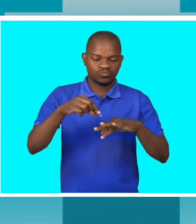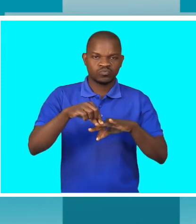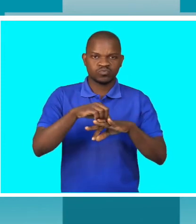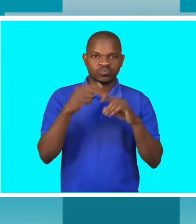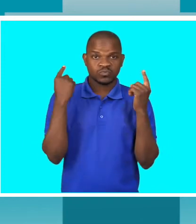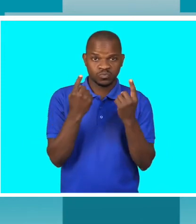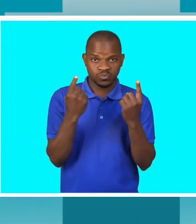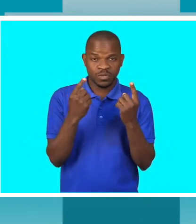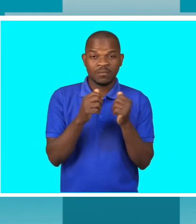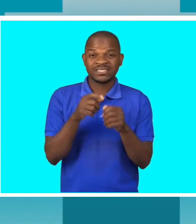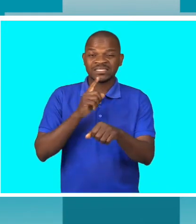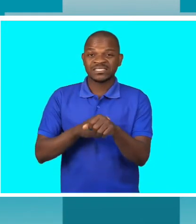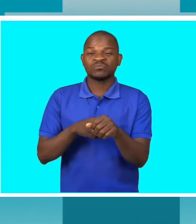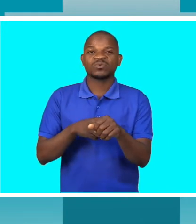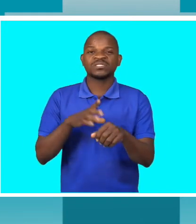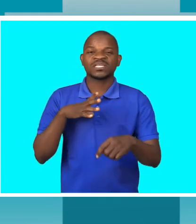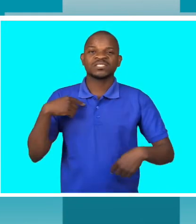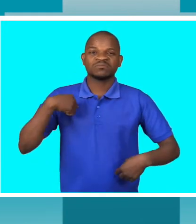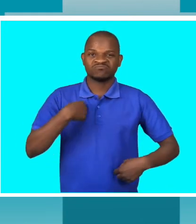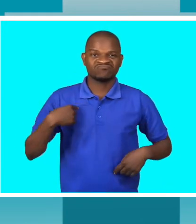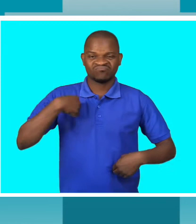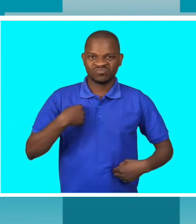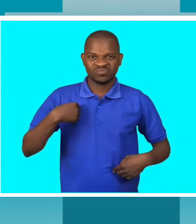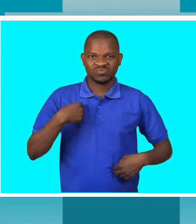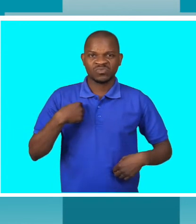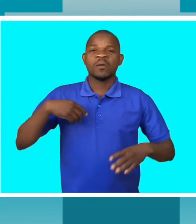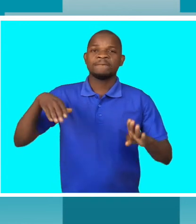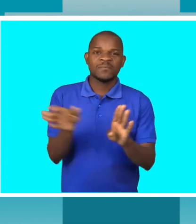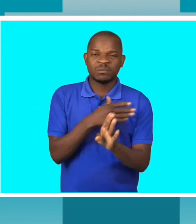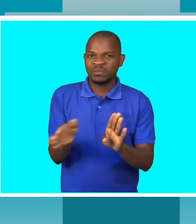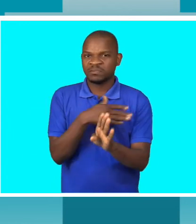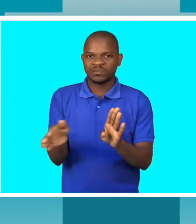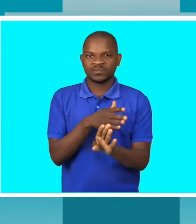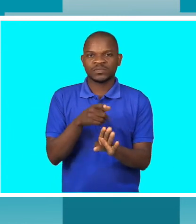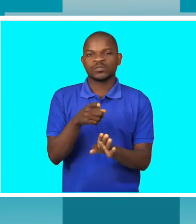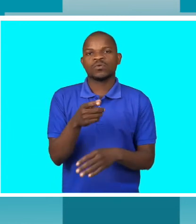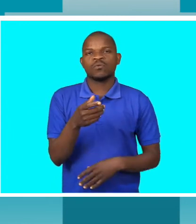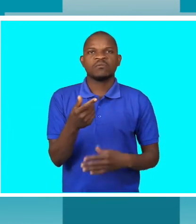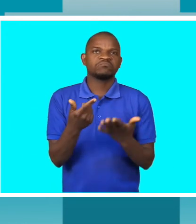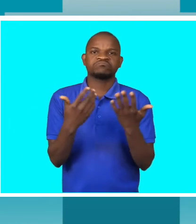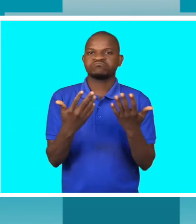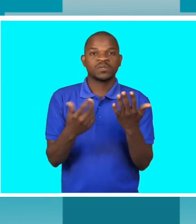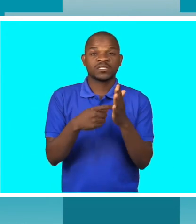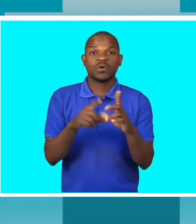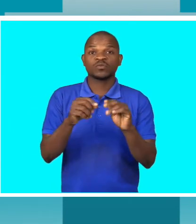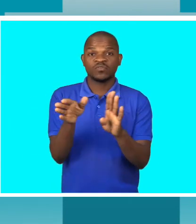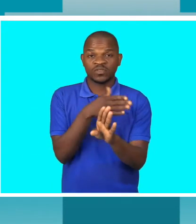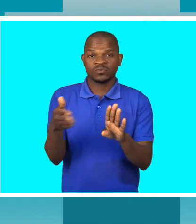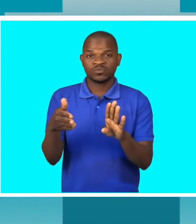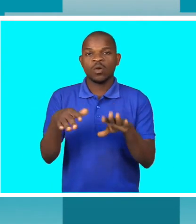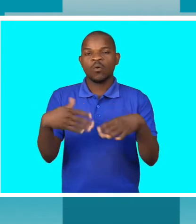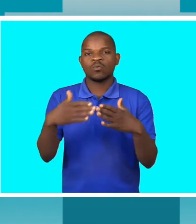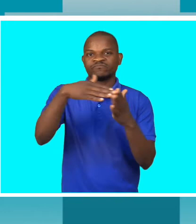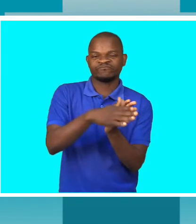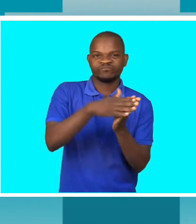têm que ser chamadas à razão, têm que ser chamadas à responsabilidade principalmente uma coisa é namorar com